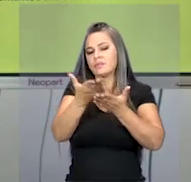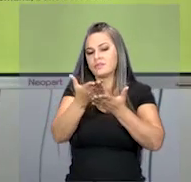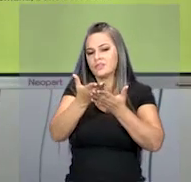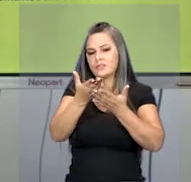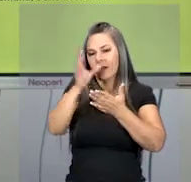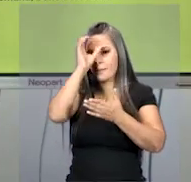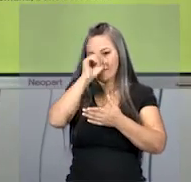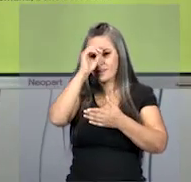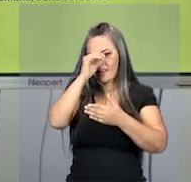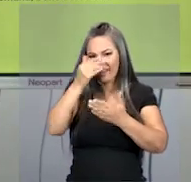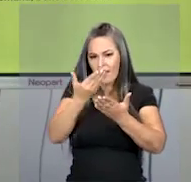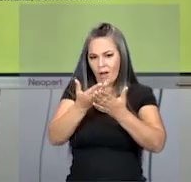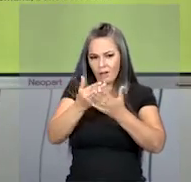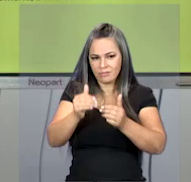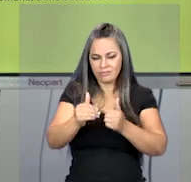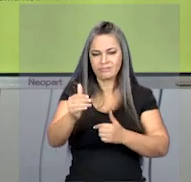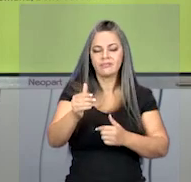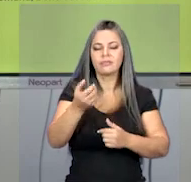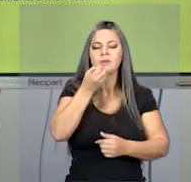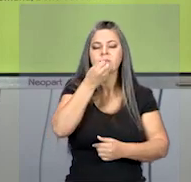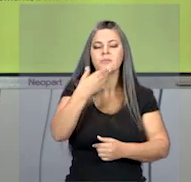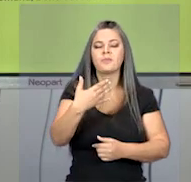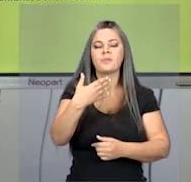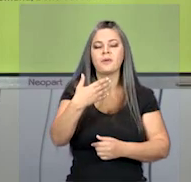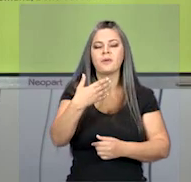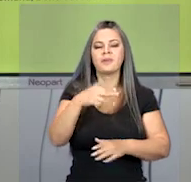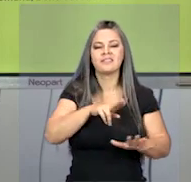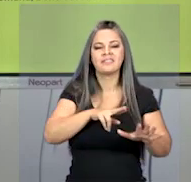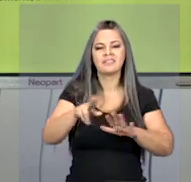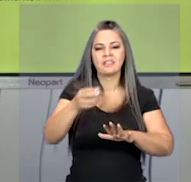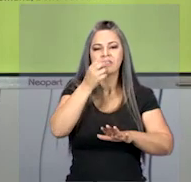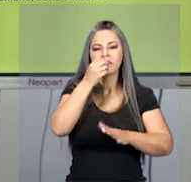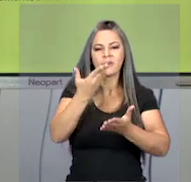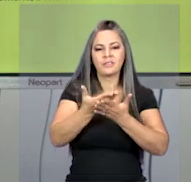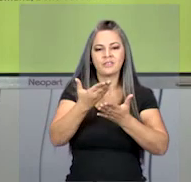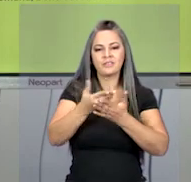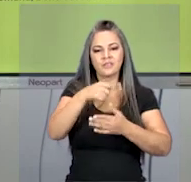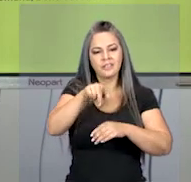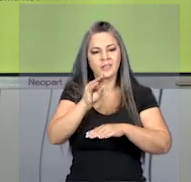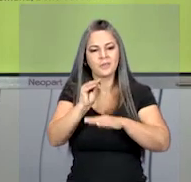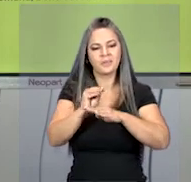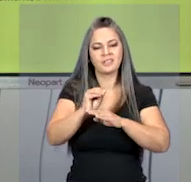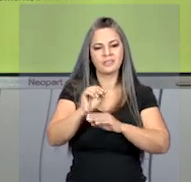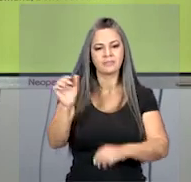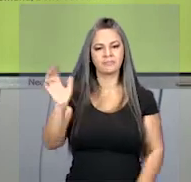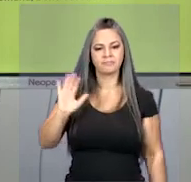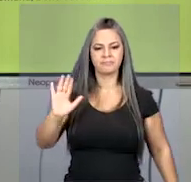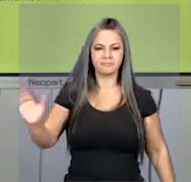Tenha uma ótima semana, bons estudos e cuide-se.